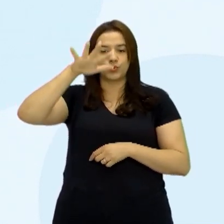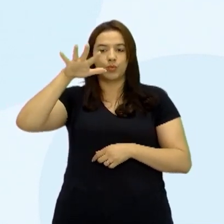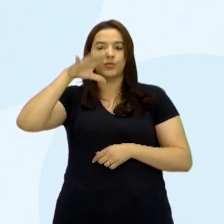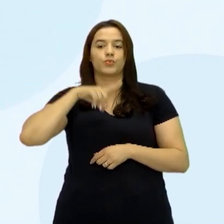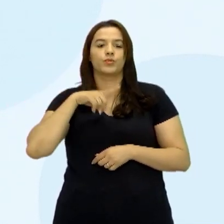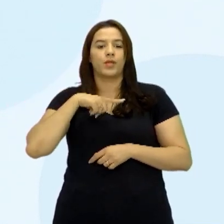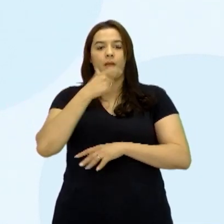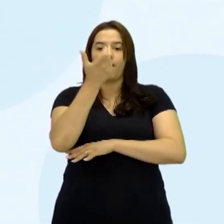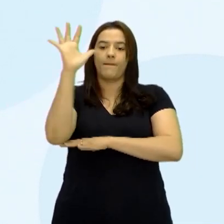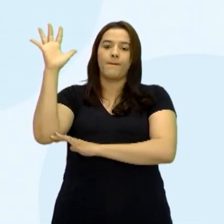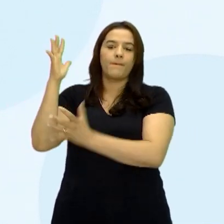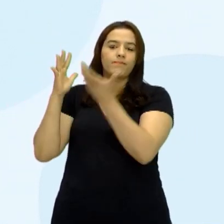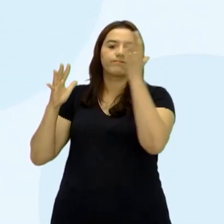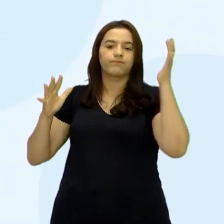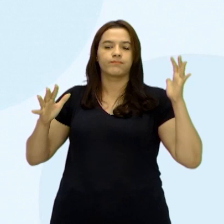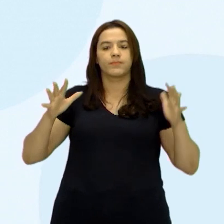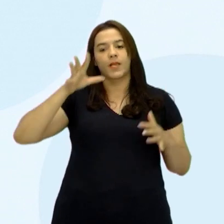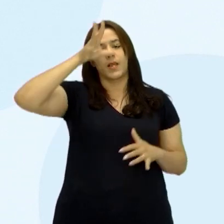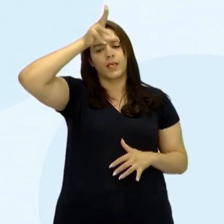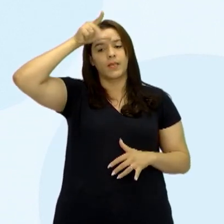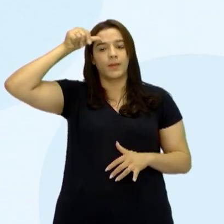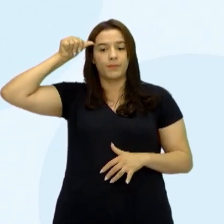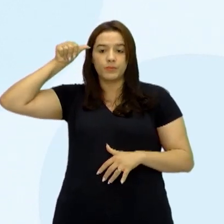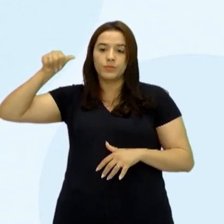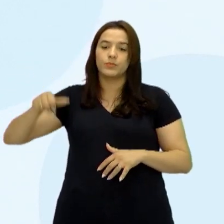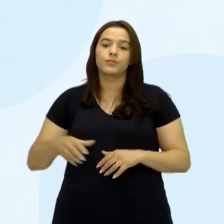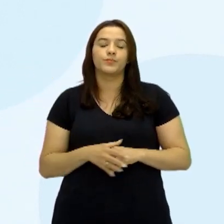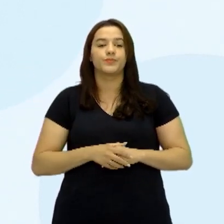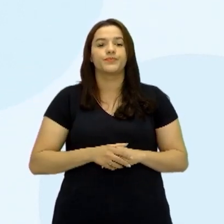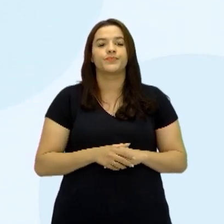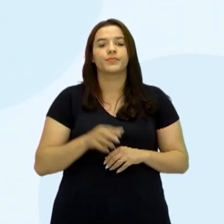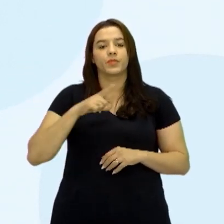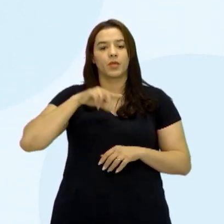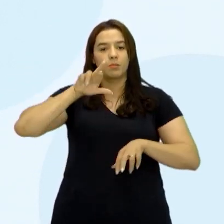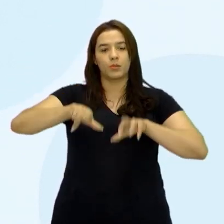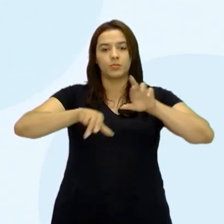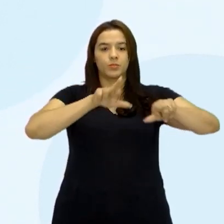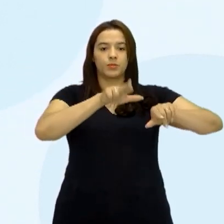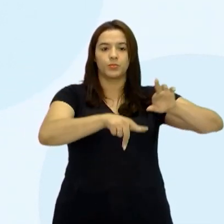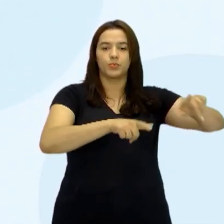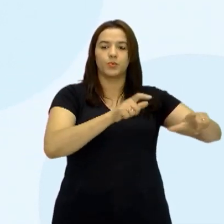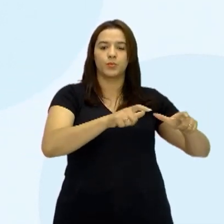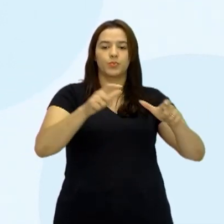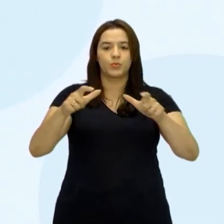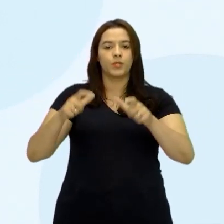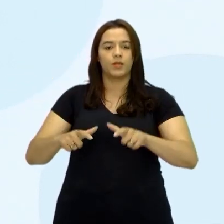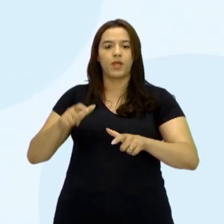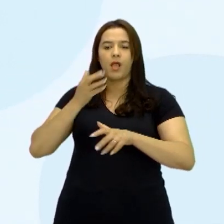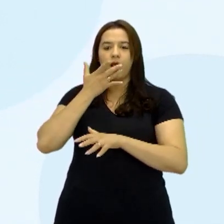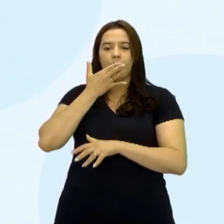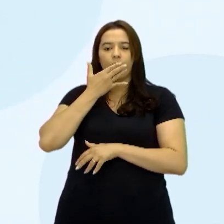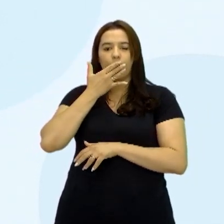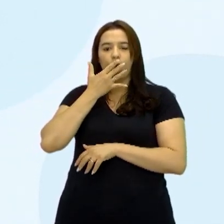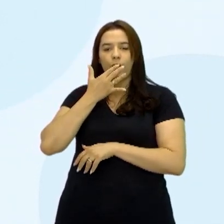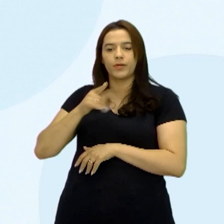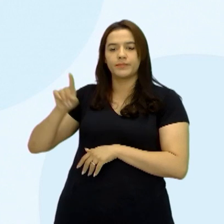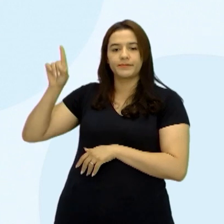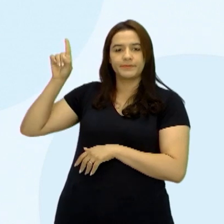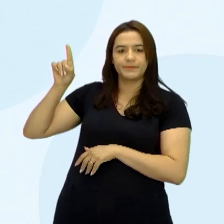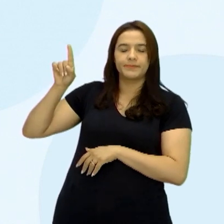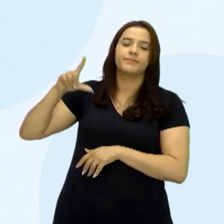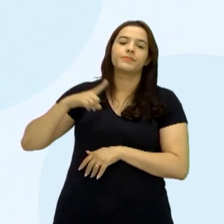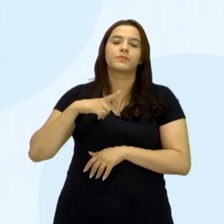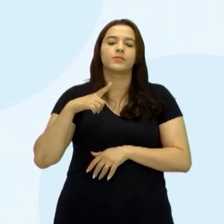mundo, que é a floresta amazônica, né? Então nós temos aí uma diversidade de unidades de conservação, mas também temos na